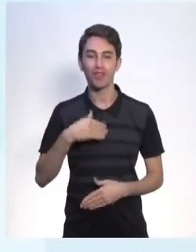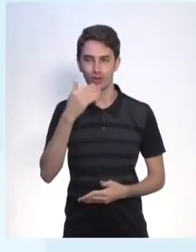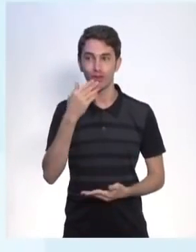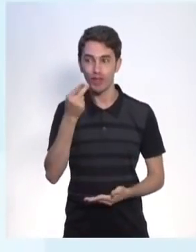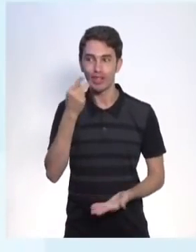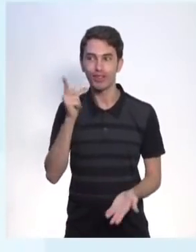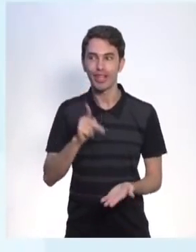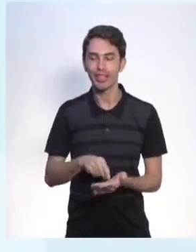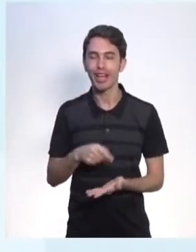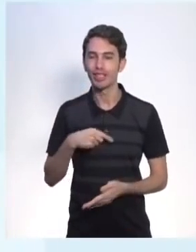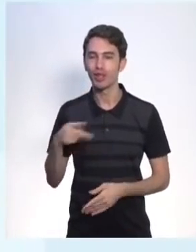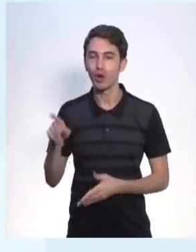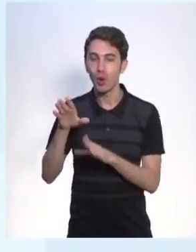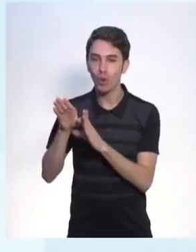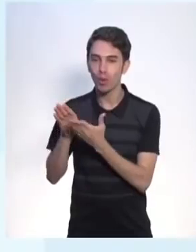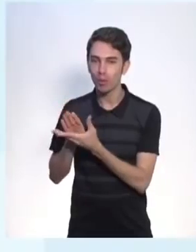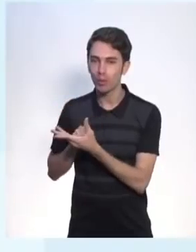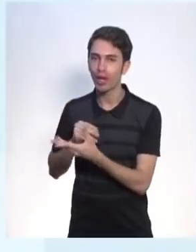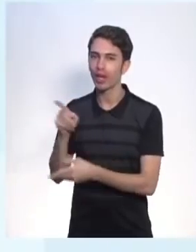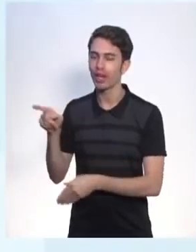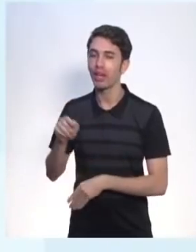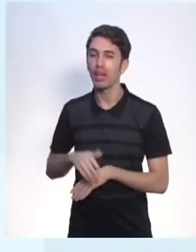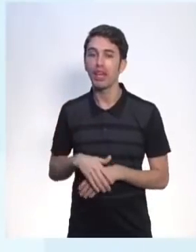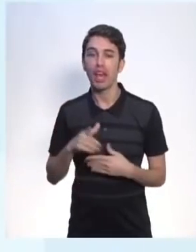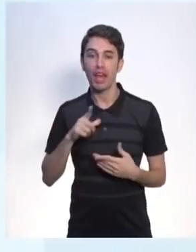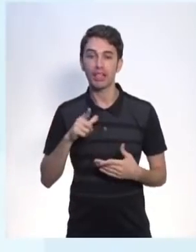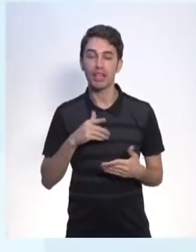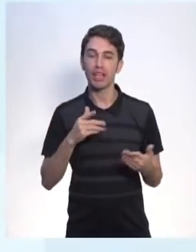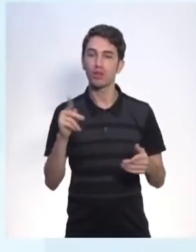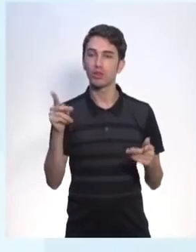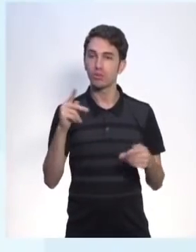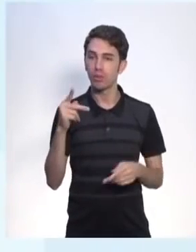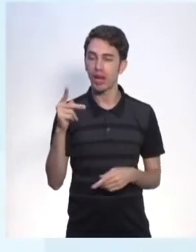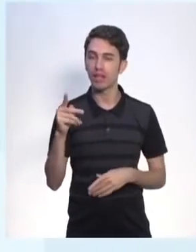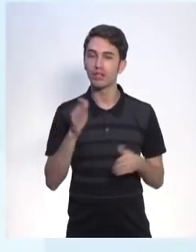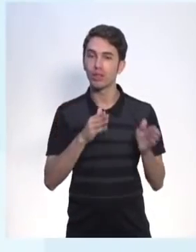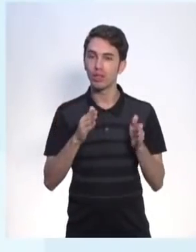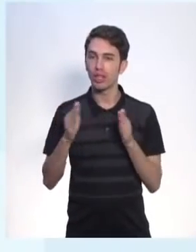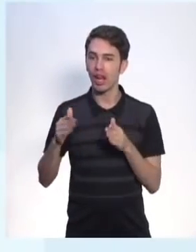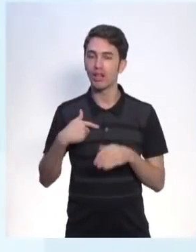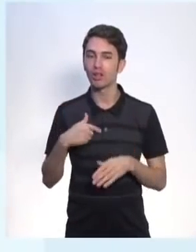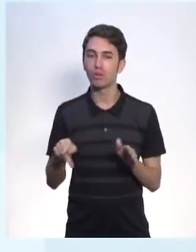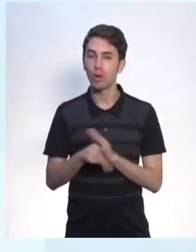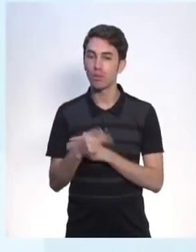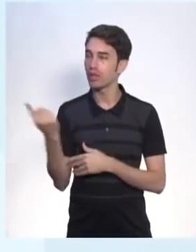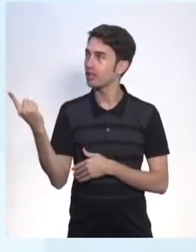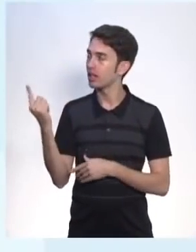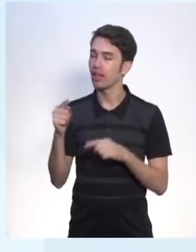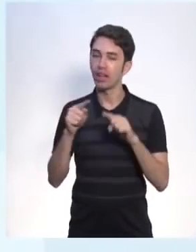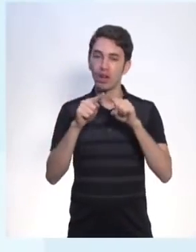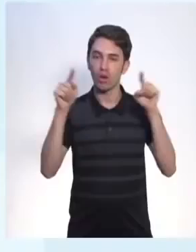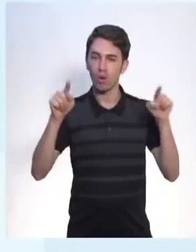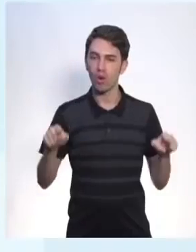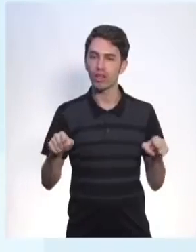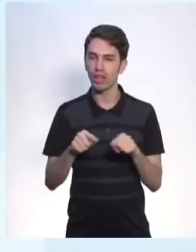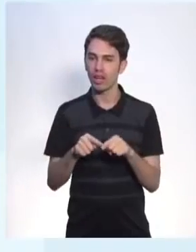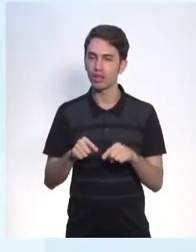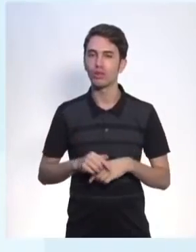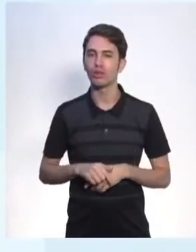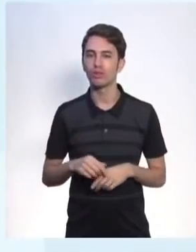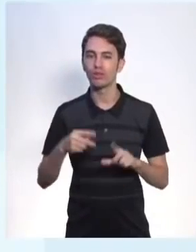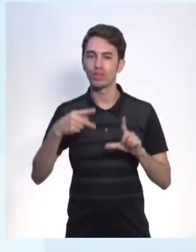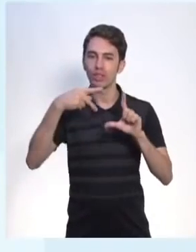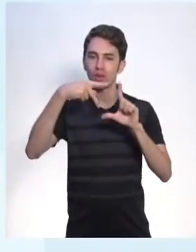essa atividade lá de você. E eu tenho os pares ordenados aí desse quadrado, não é? Sim, esse